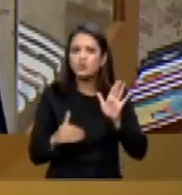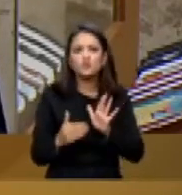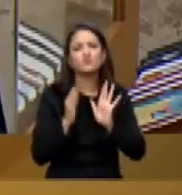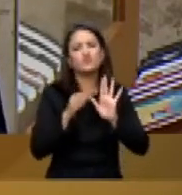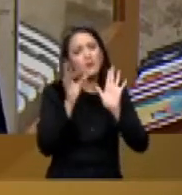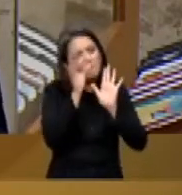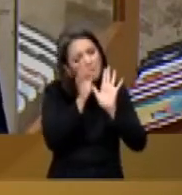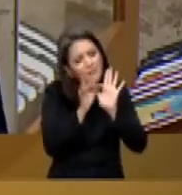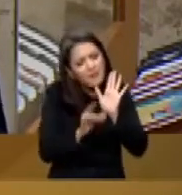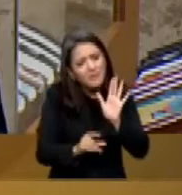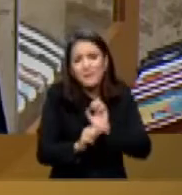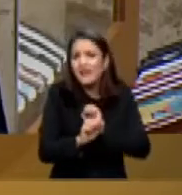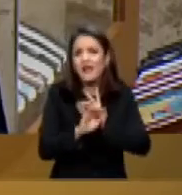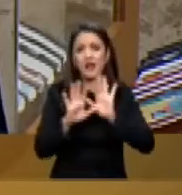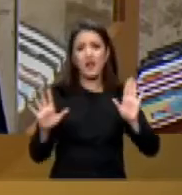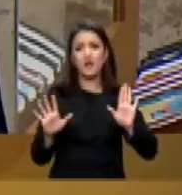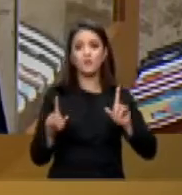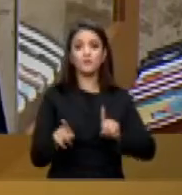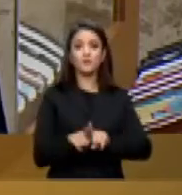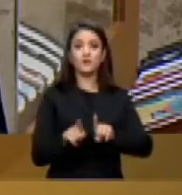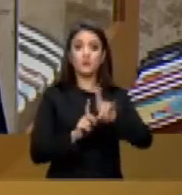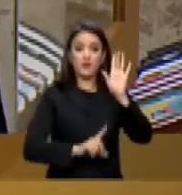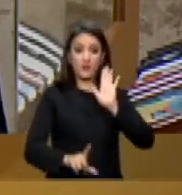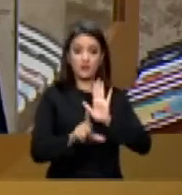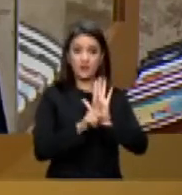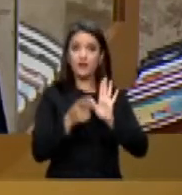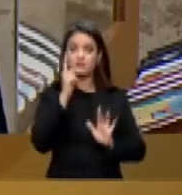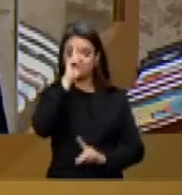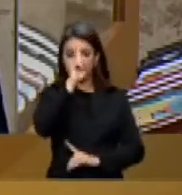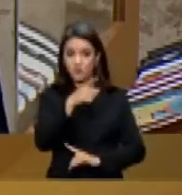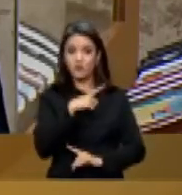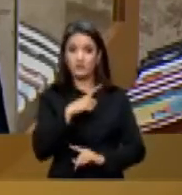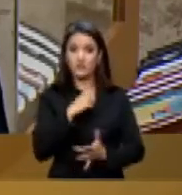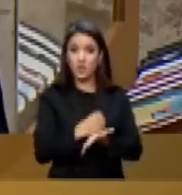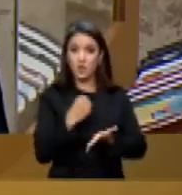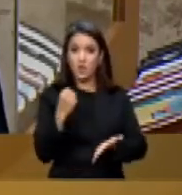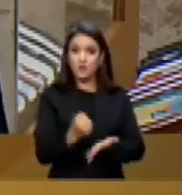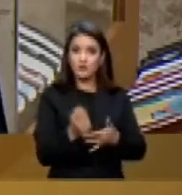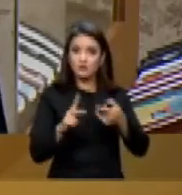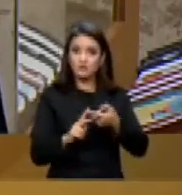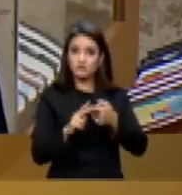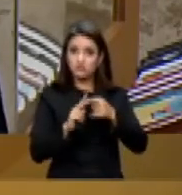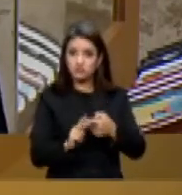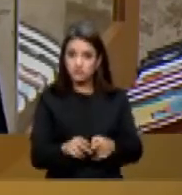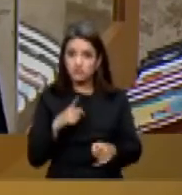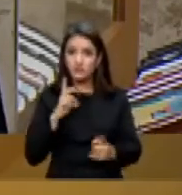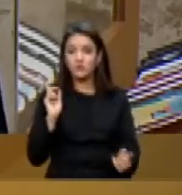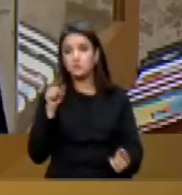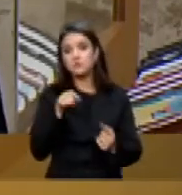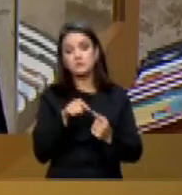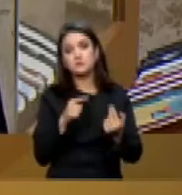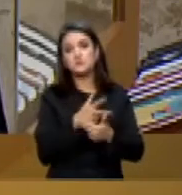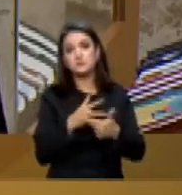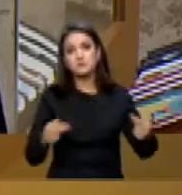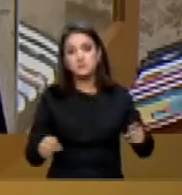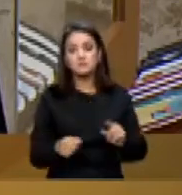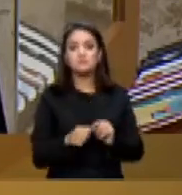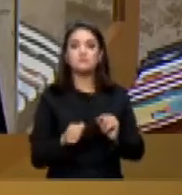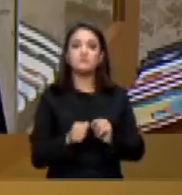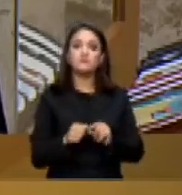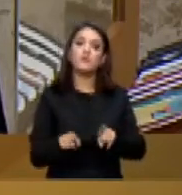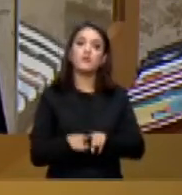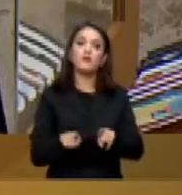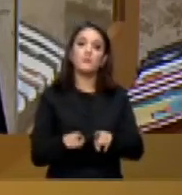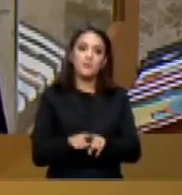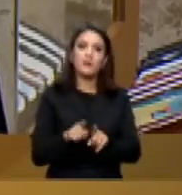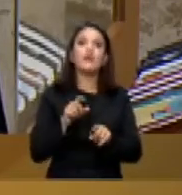expressamente. O legislador também determinou ajustes nos contratos em vigor para definir metas de universalização sob pena